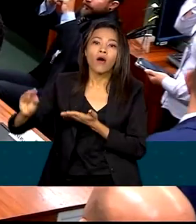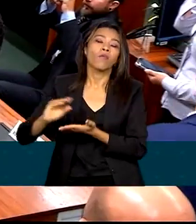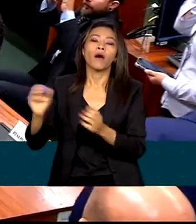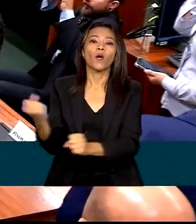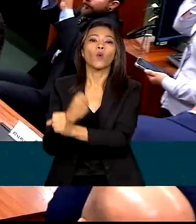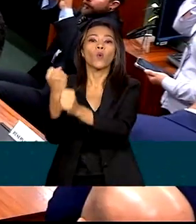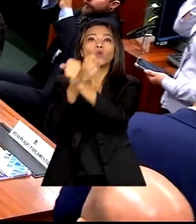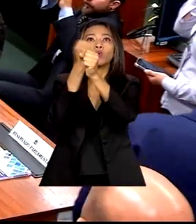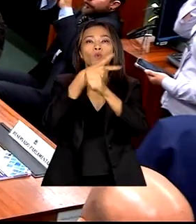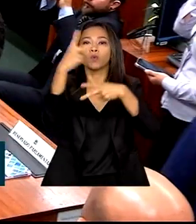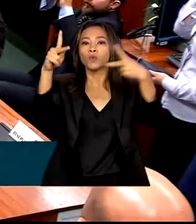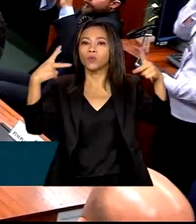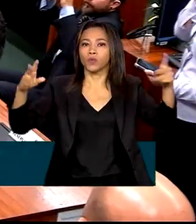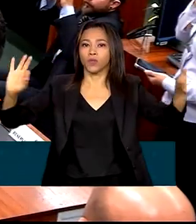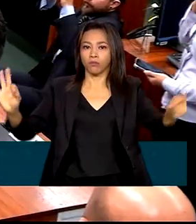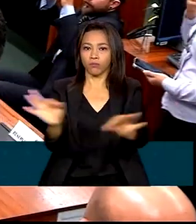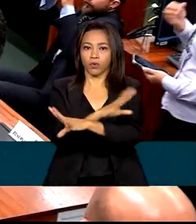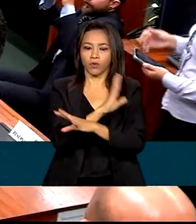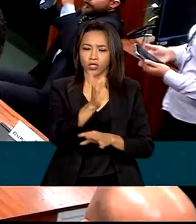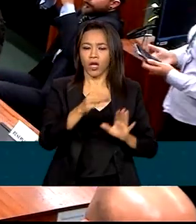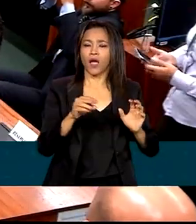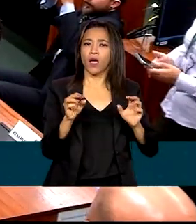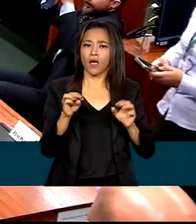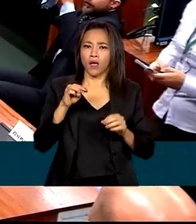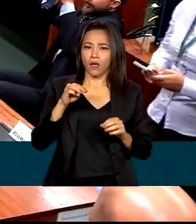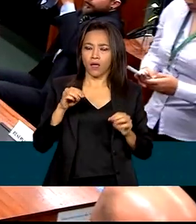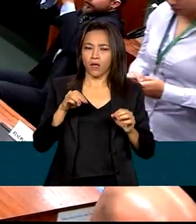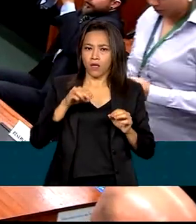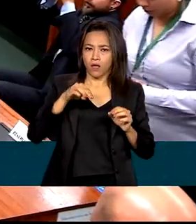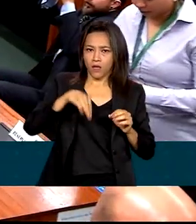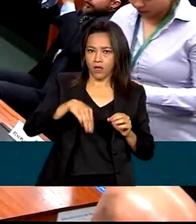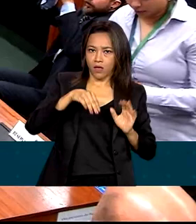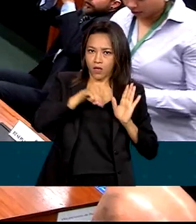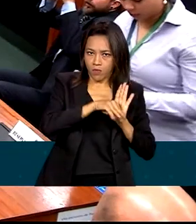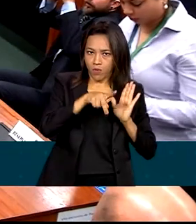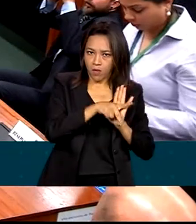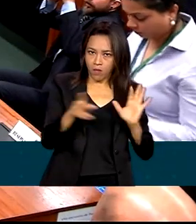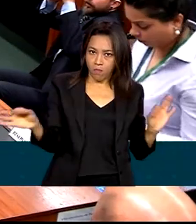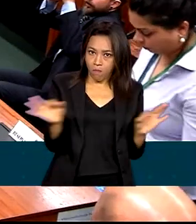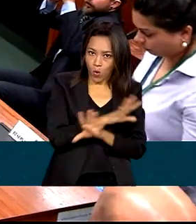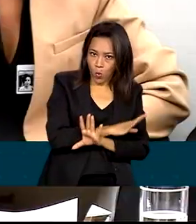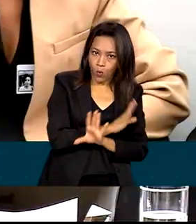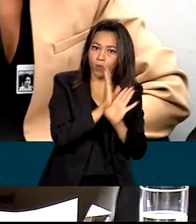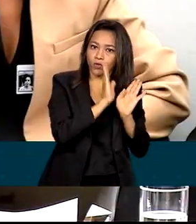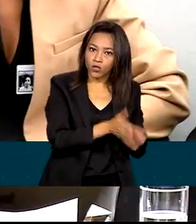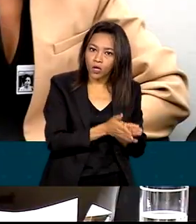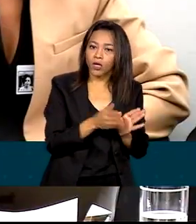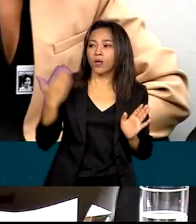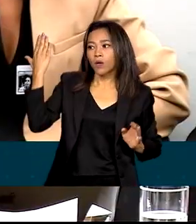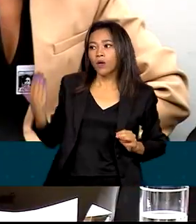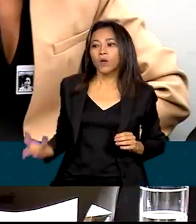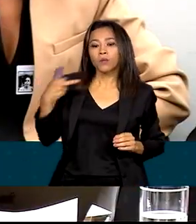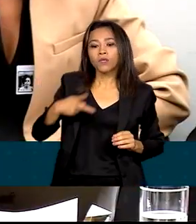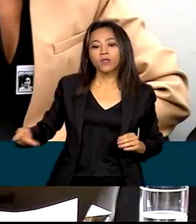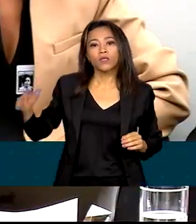já está pronta a medida provisória o presidente Lula vai lançar um programa de